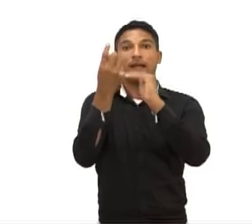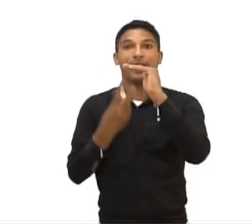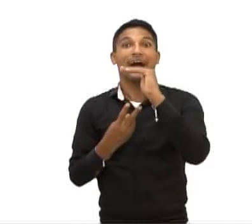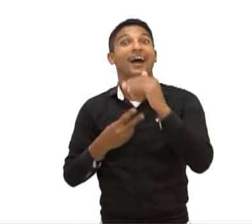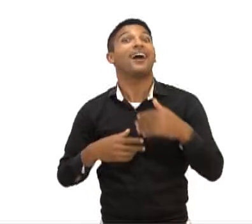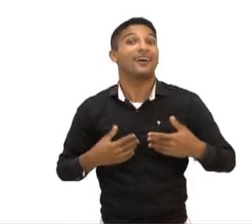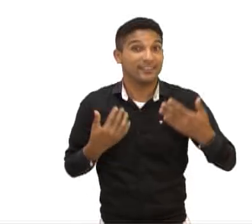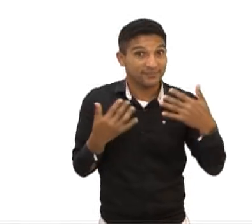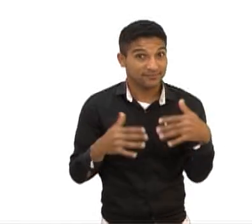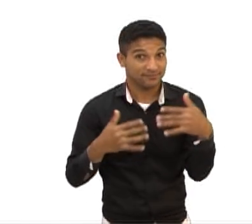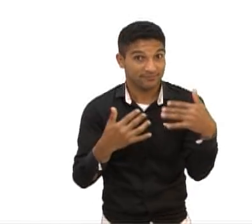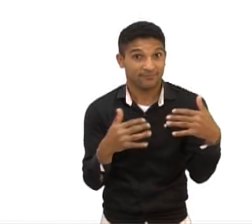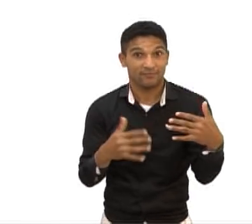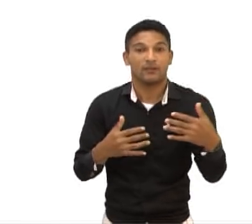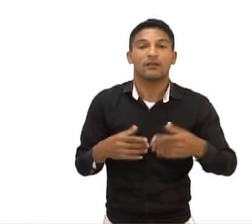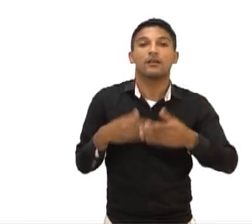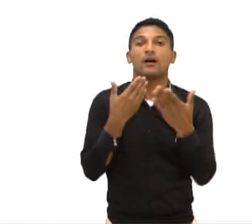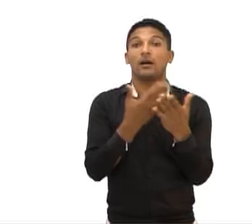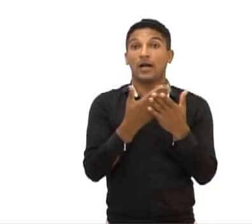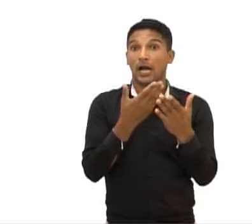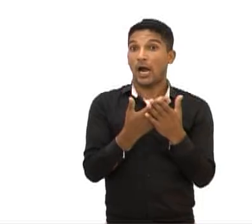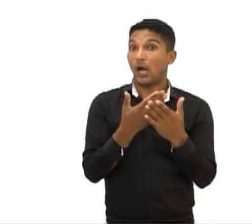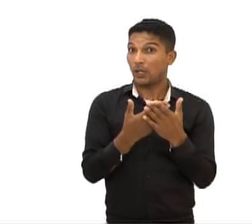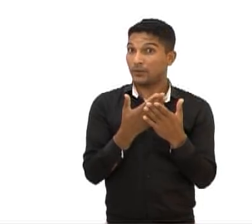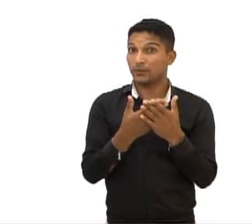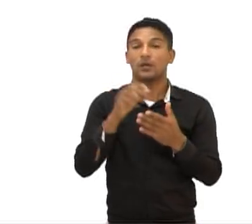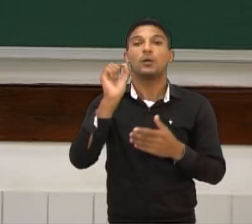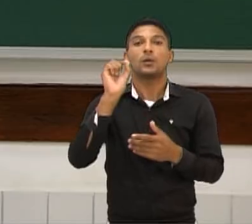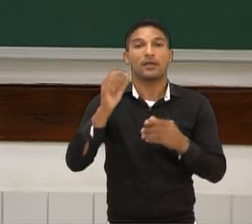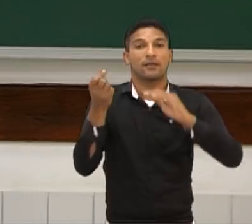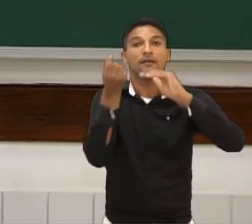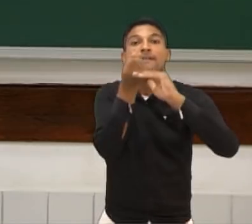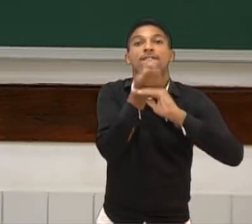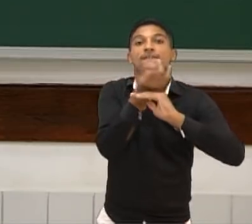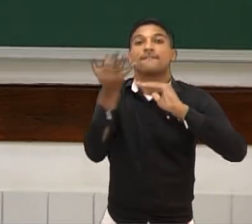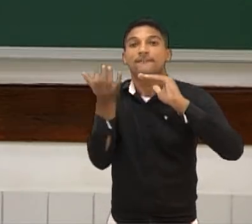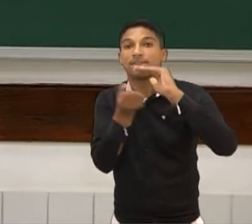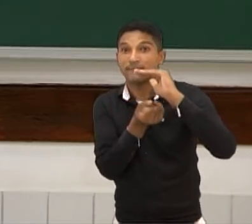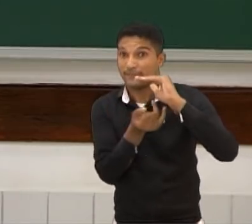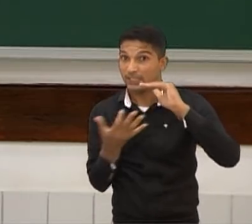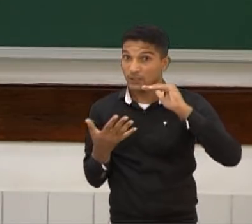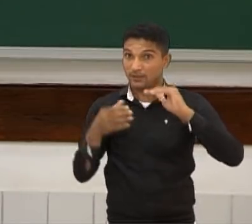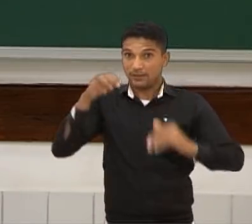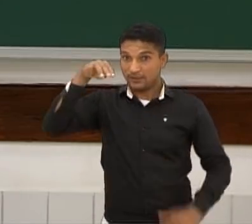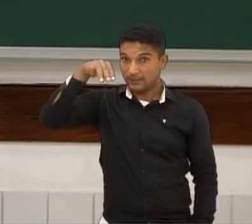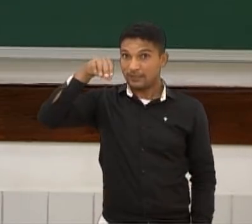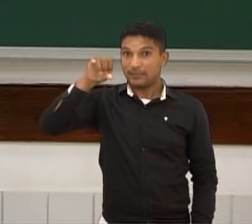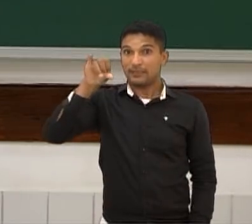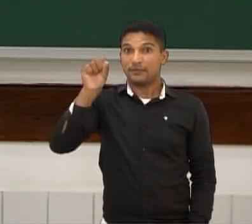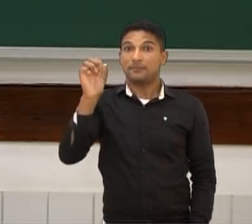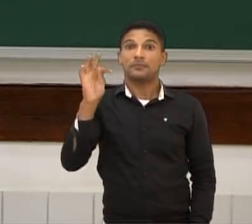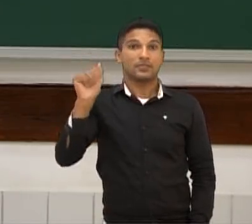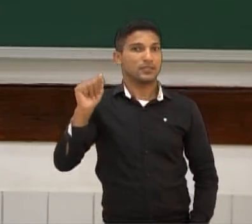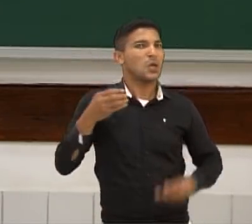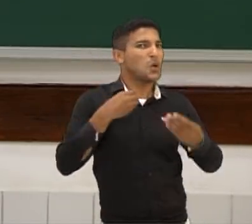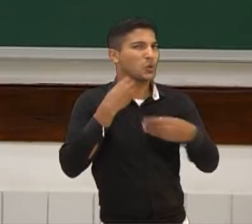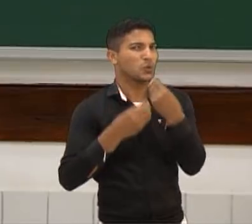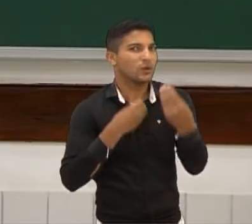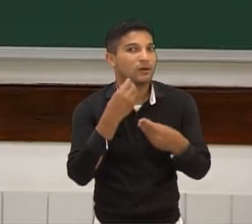vai estudar um pouco mais do que são essas frações mistas, certo? Como que elas podem acontecer, como que são as